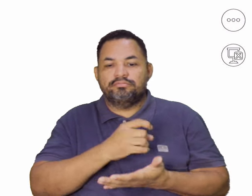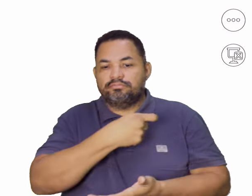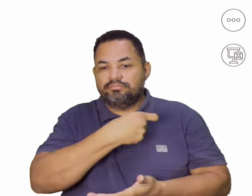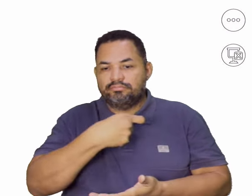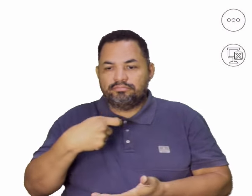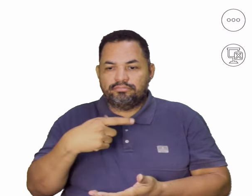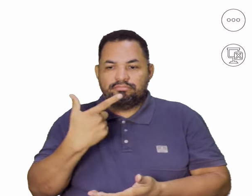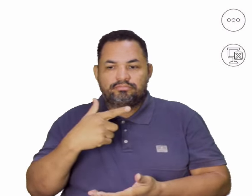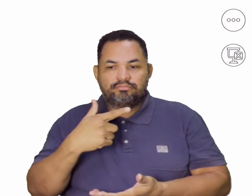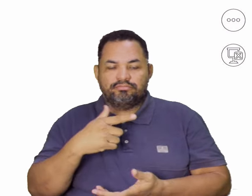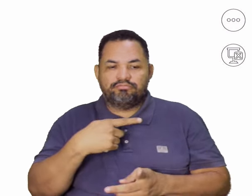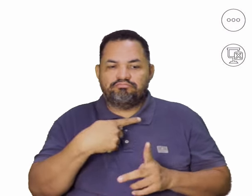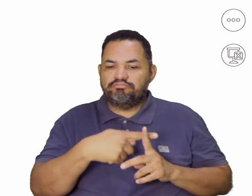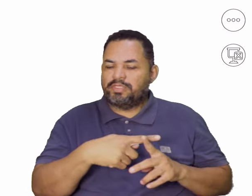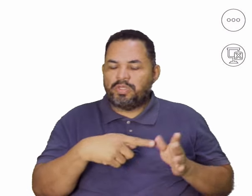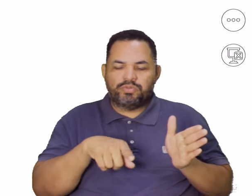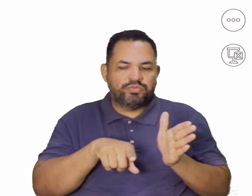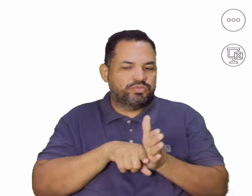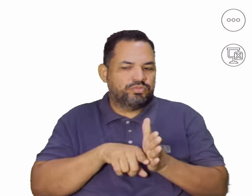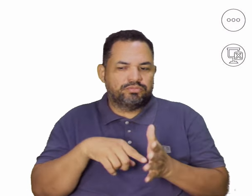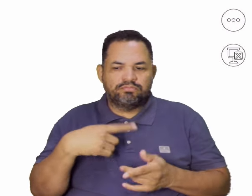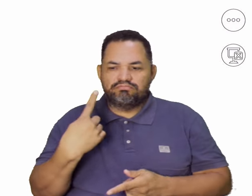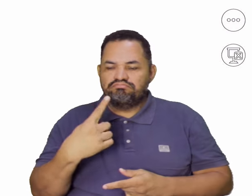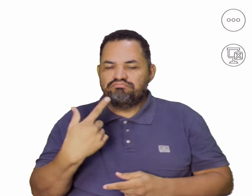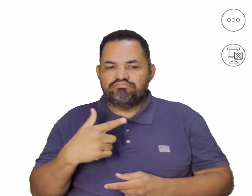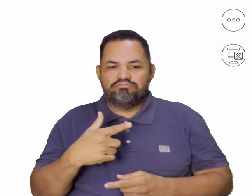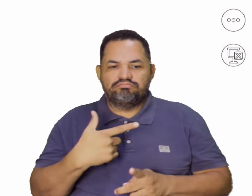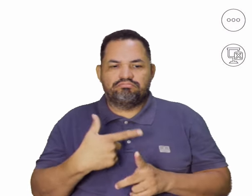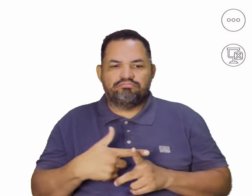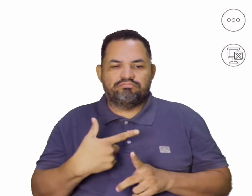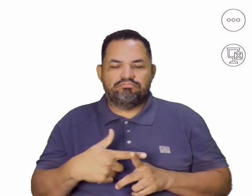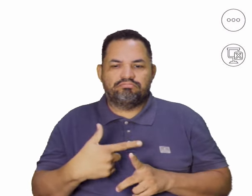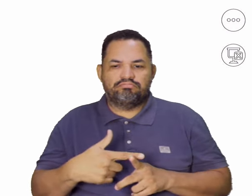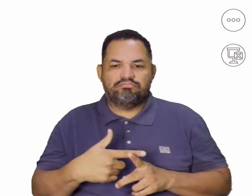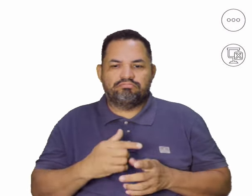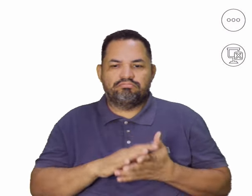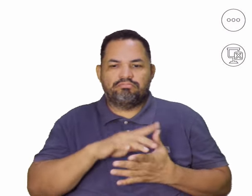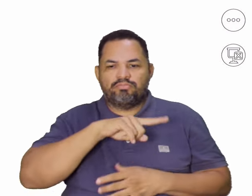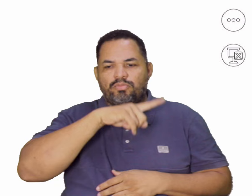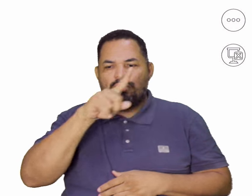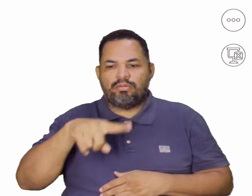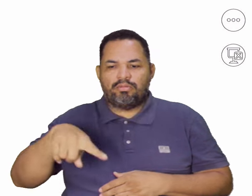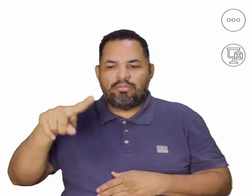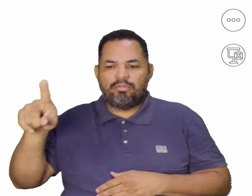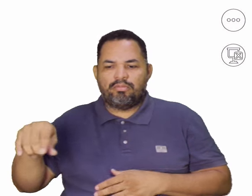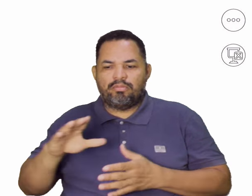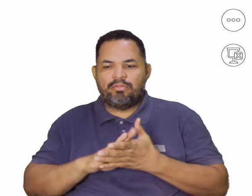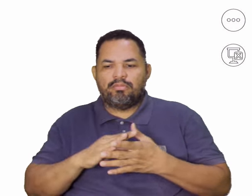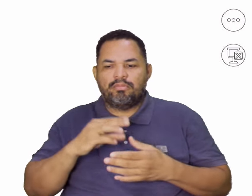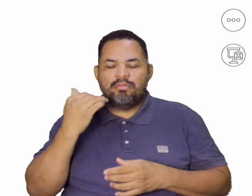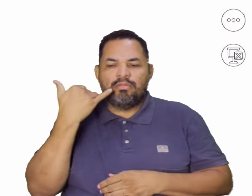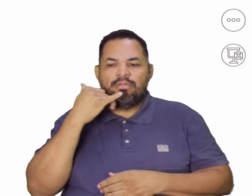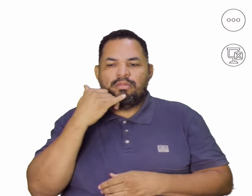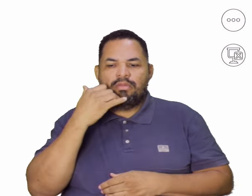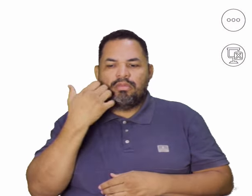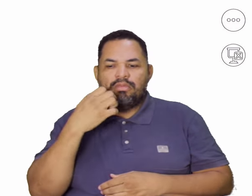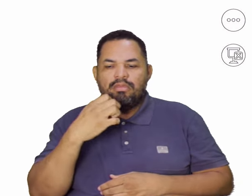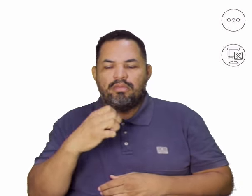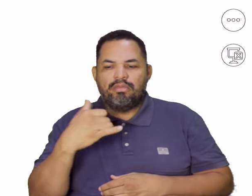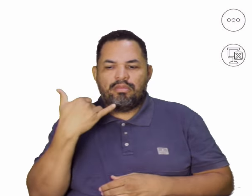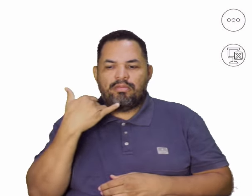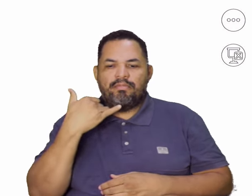não possui carga e nem possui massa porque são ondas eletromagnéticas e quando o